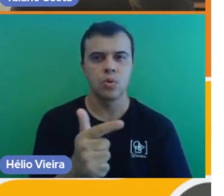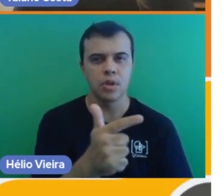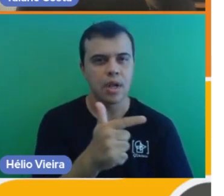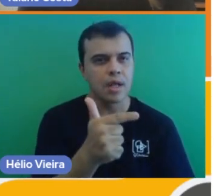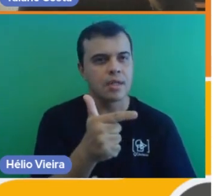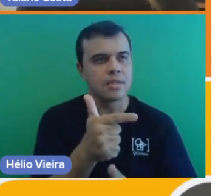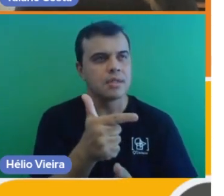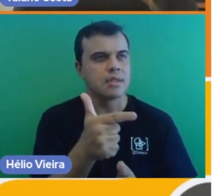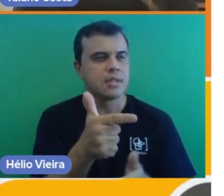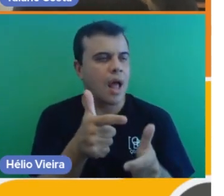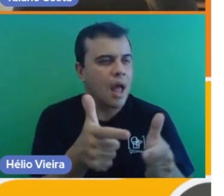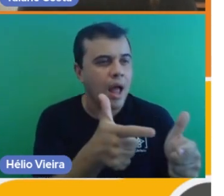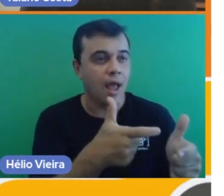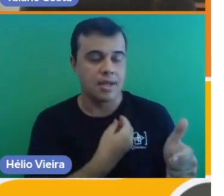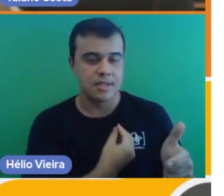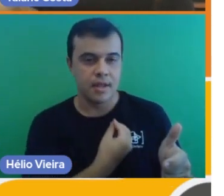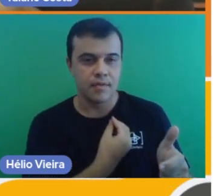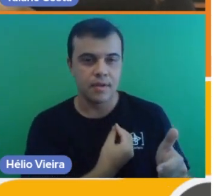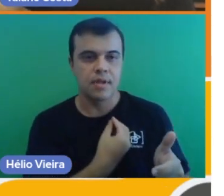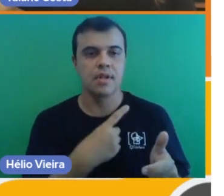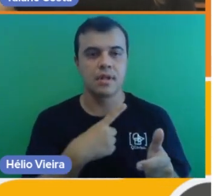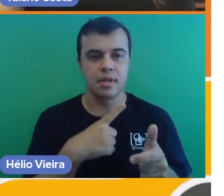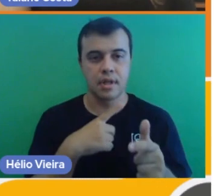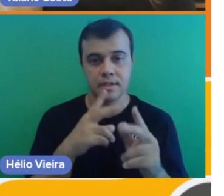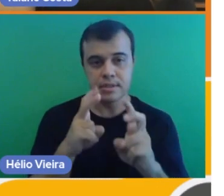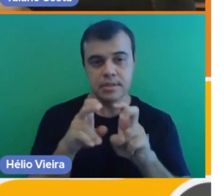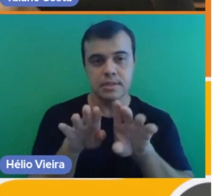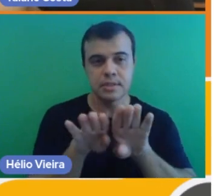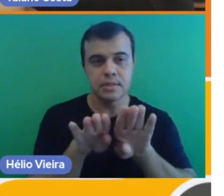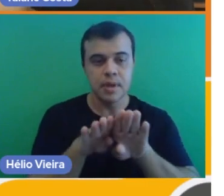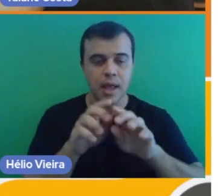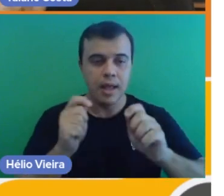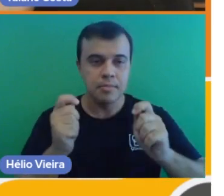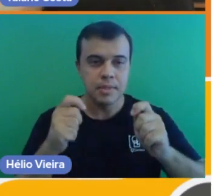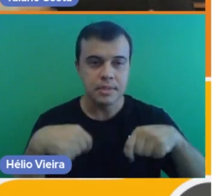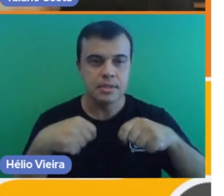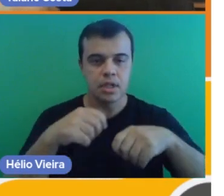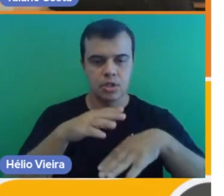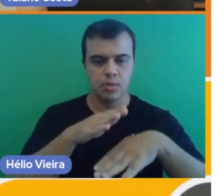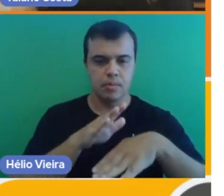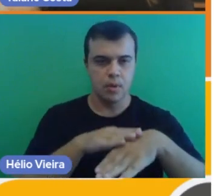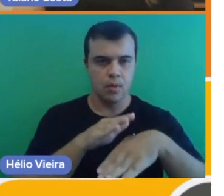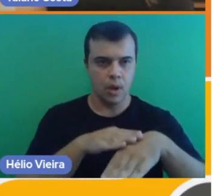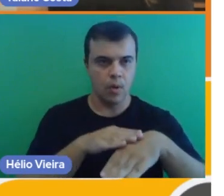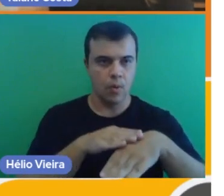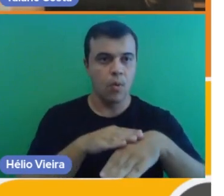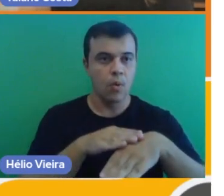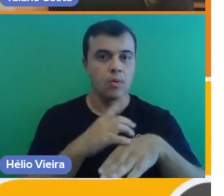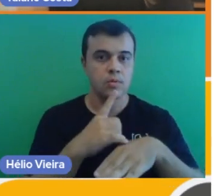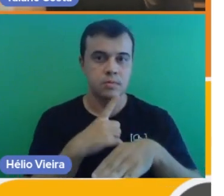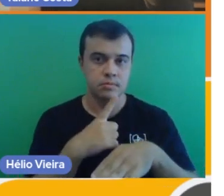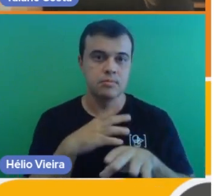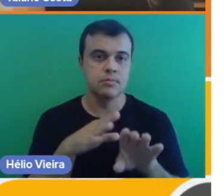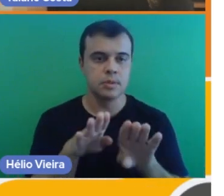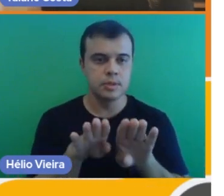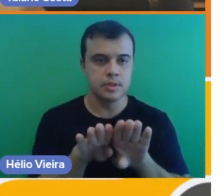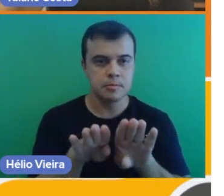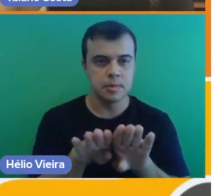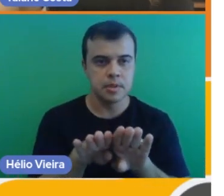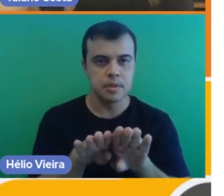setores da vida. Tem a questão da habilidade manual, tem